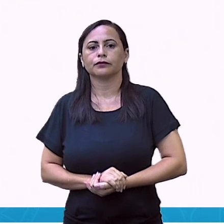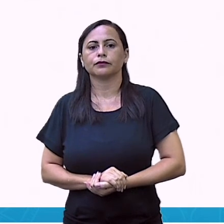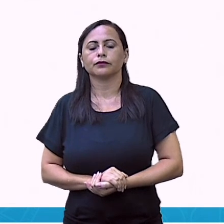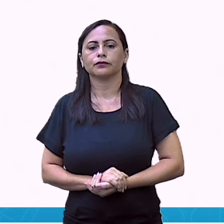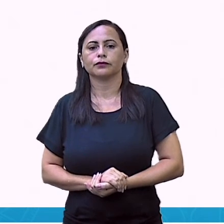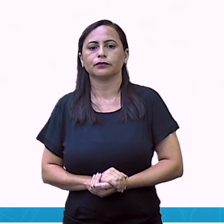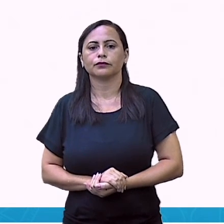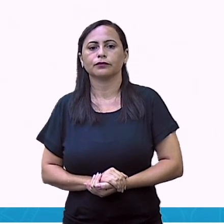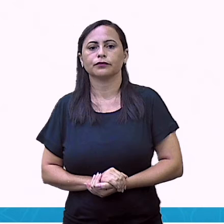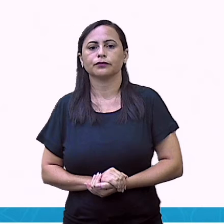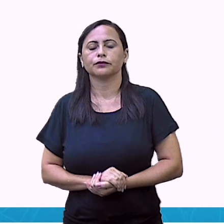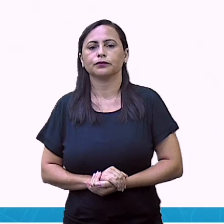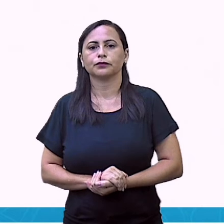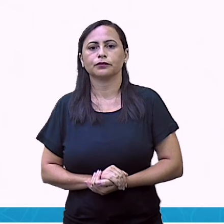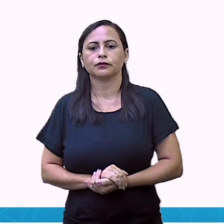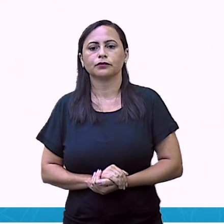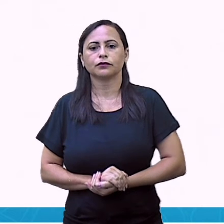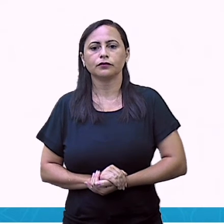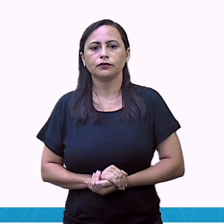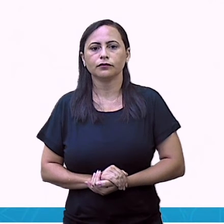8 centímetros.